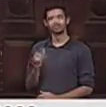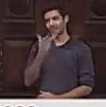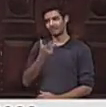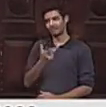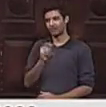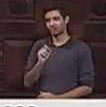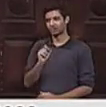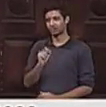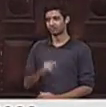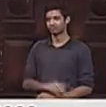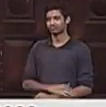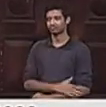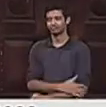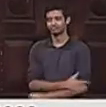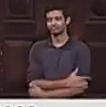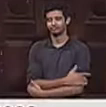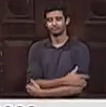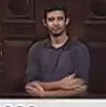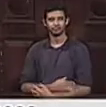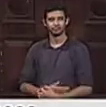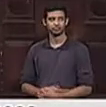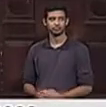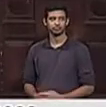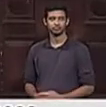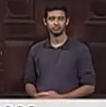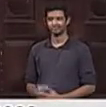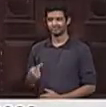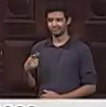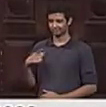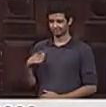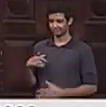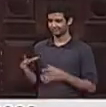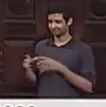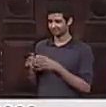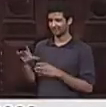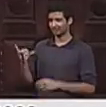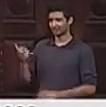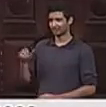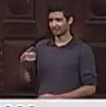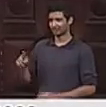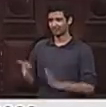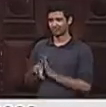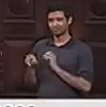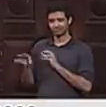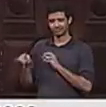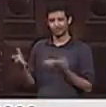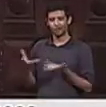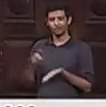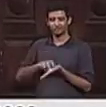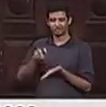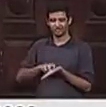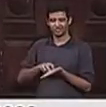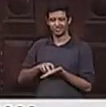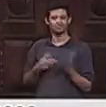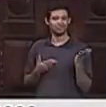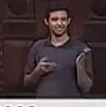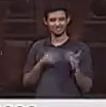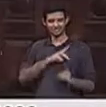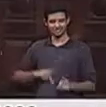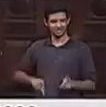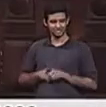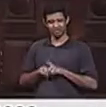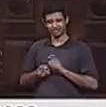repercutir a audiência pública que fizemos na Comissão de Educação nesta manhã, da qual Vossa Excelência participou também, como sempre